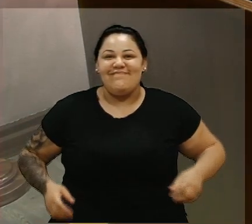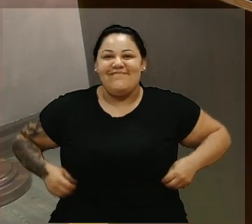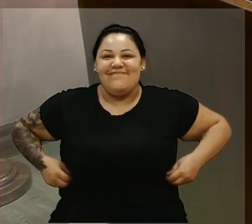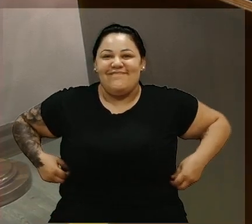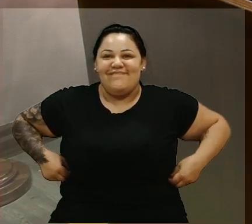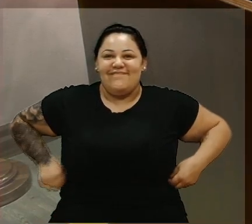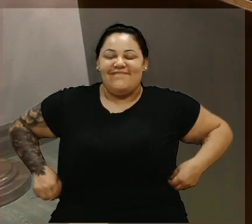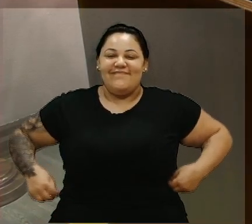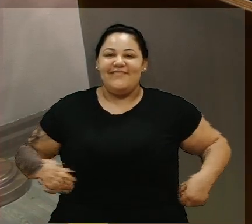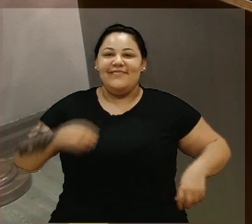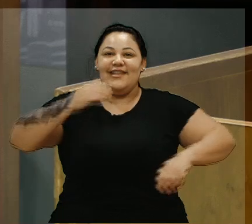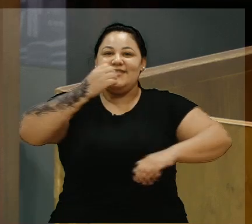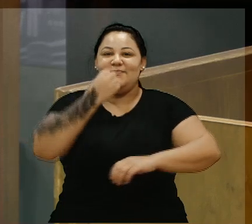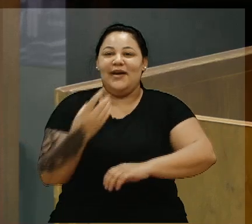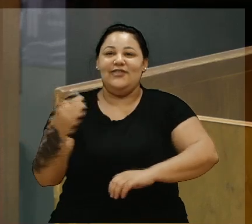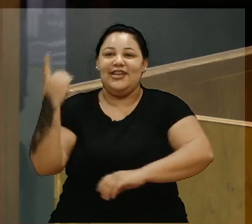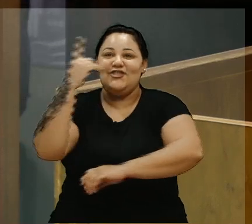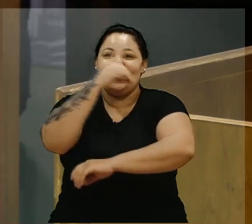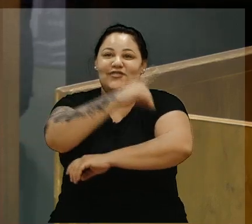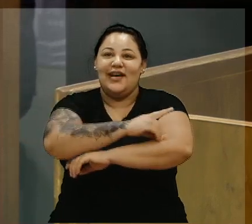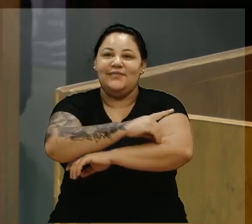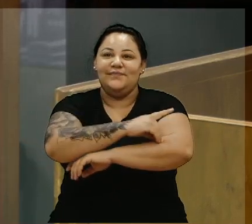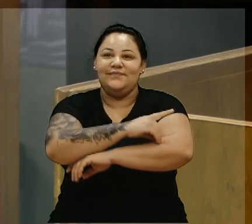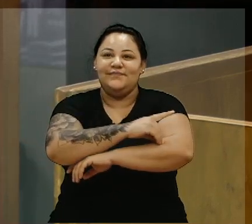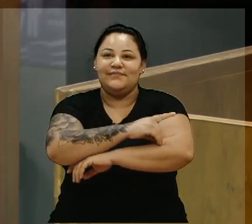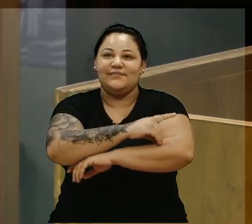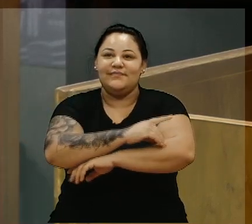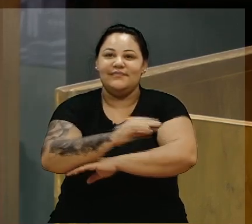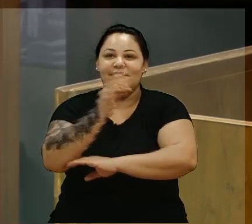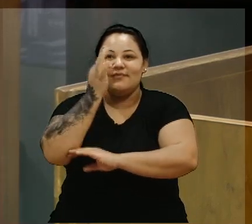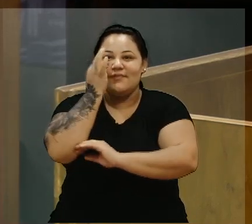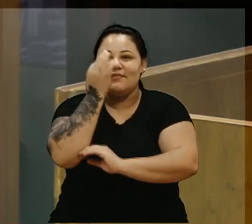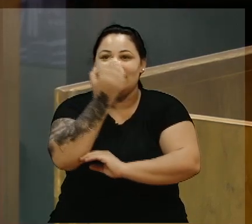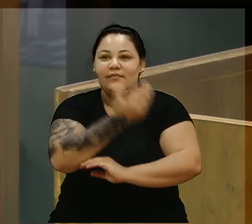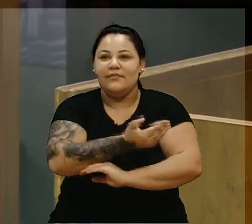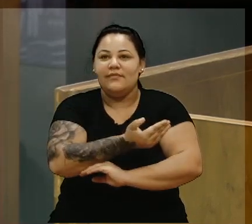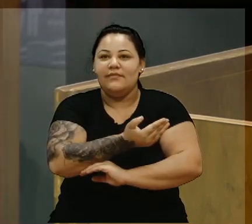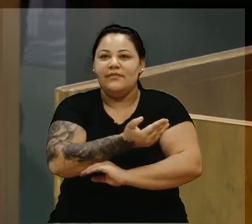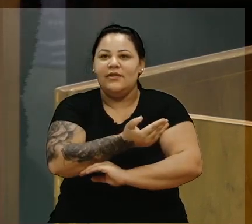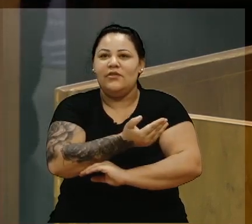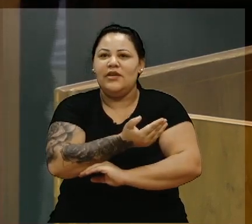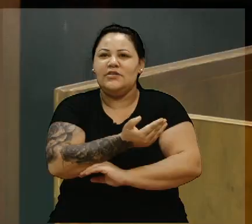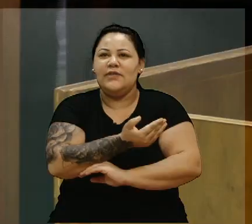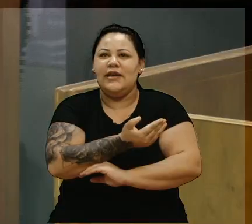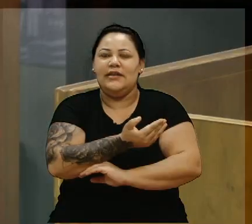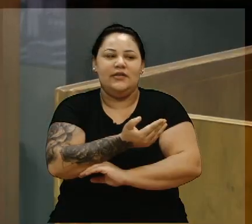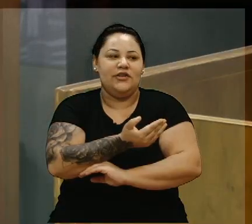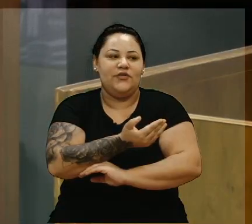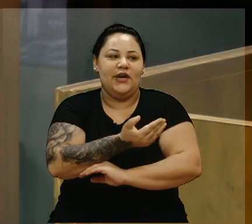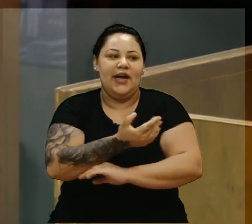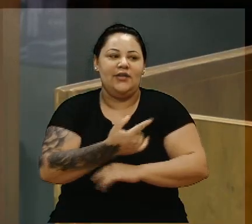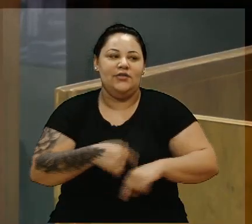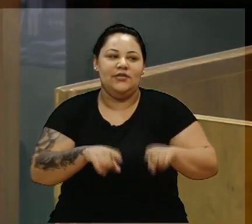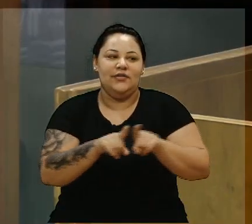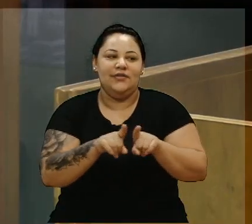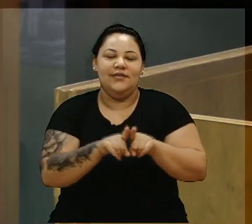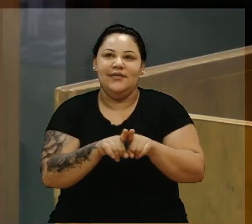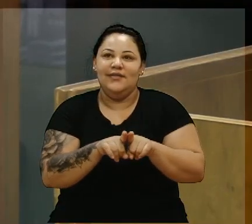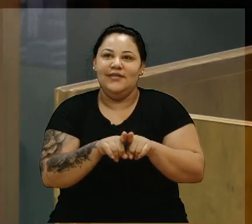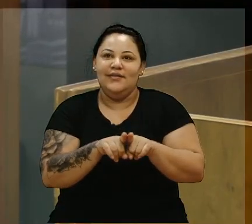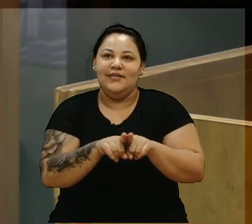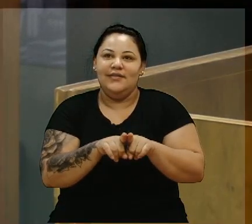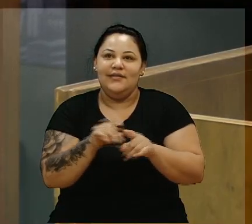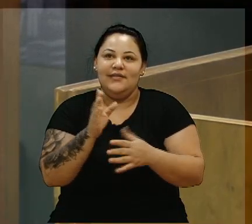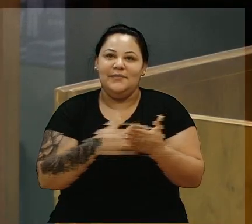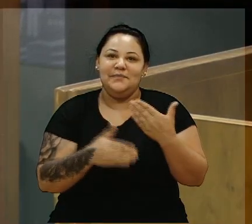Bom dia. Na pessoa do presidente Lucas, cumprimento os senhores e senhoras vereadoras, demais pessoas presentes na plateia e quem